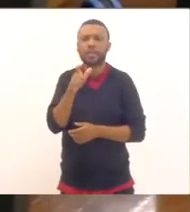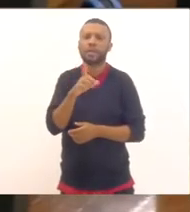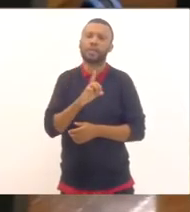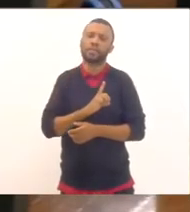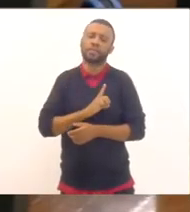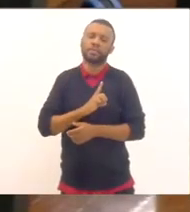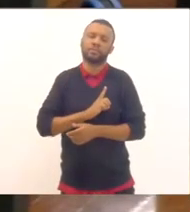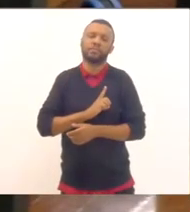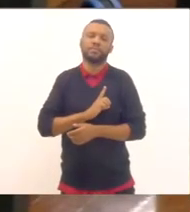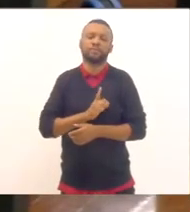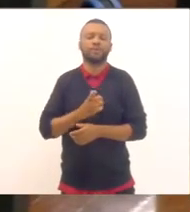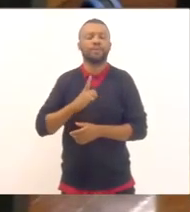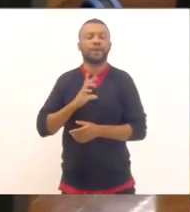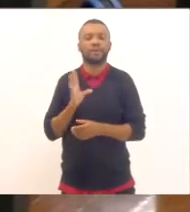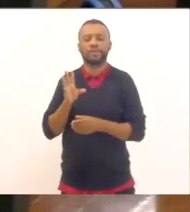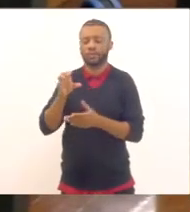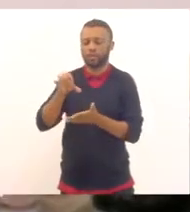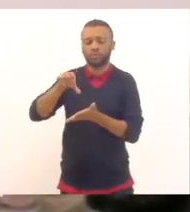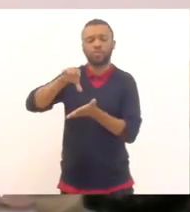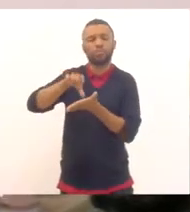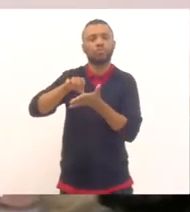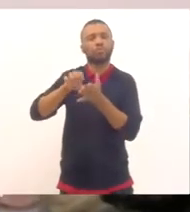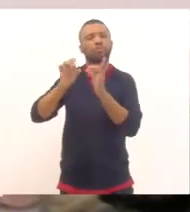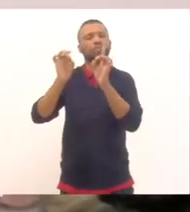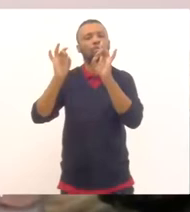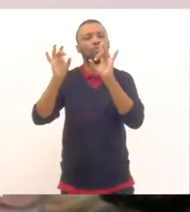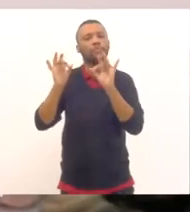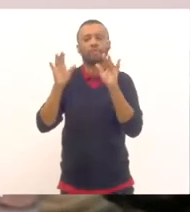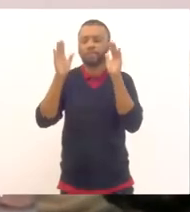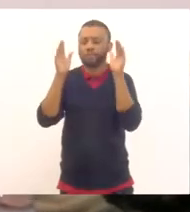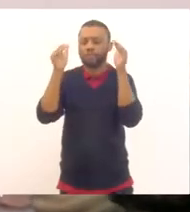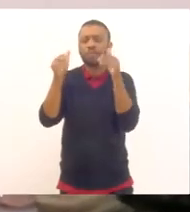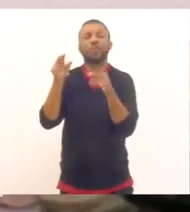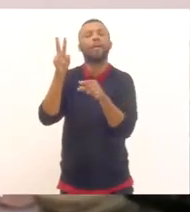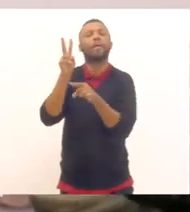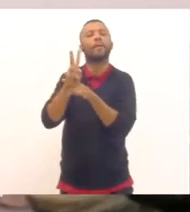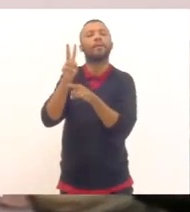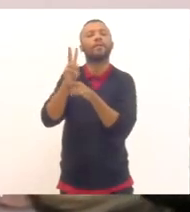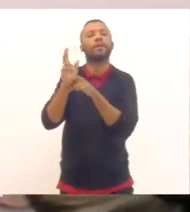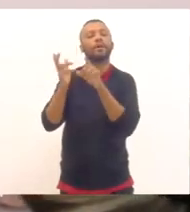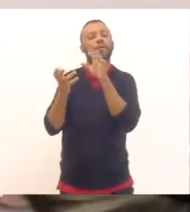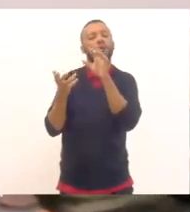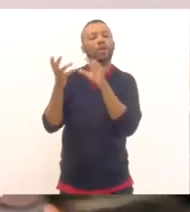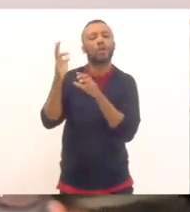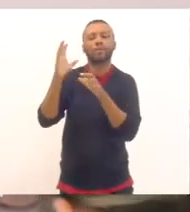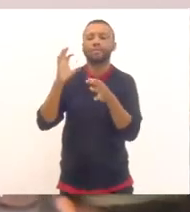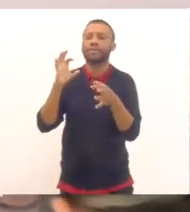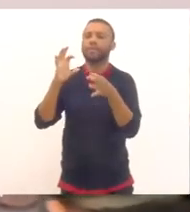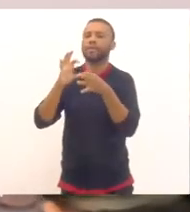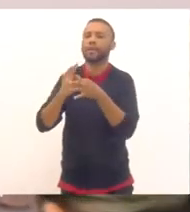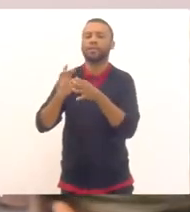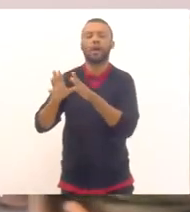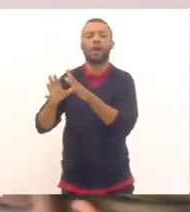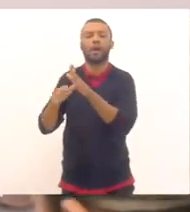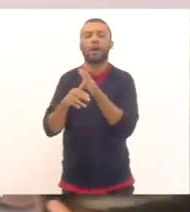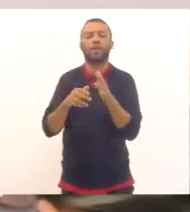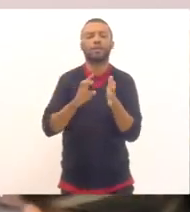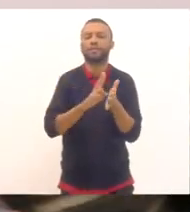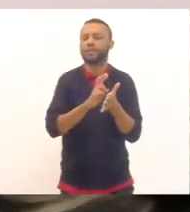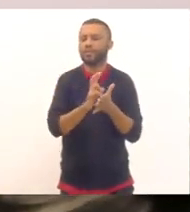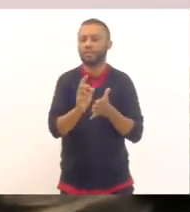delegacias tivessem núcleos especializados só para atender os casos relativos a